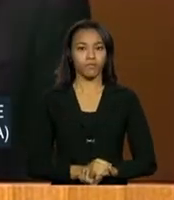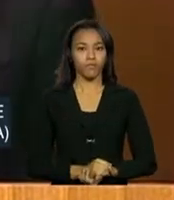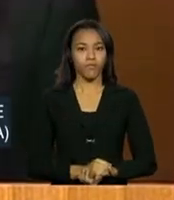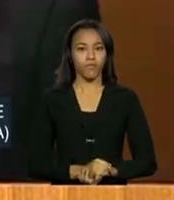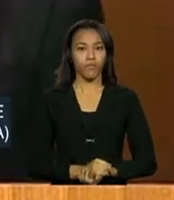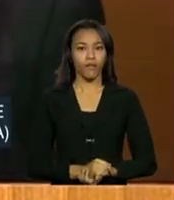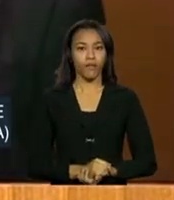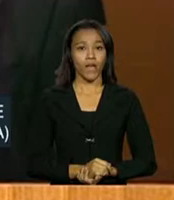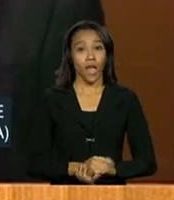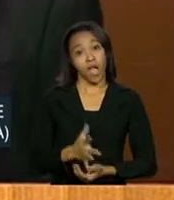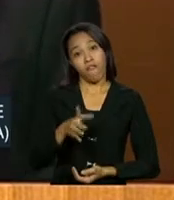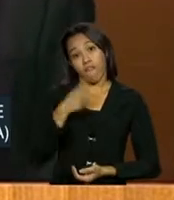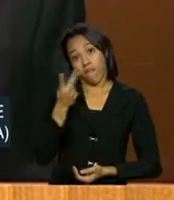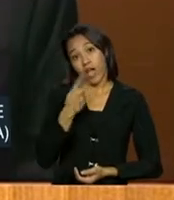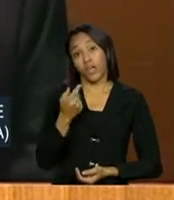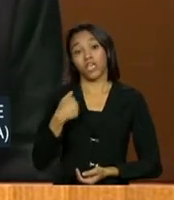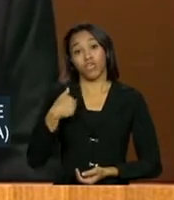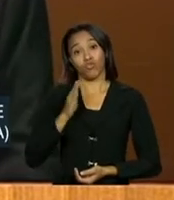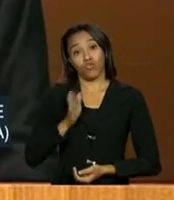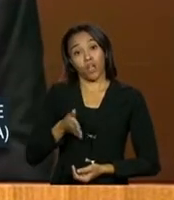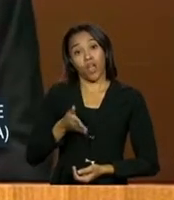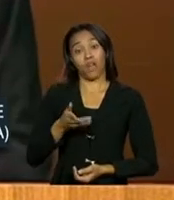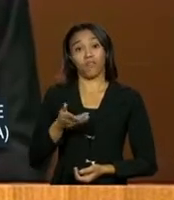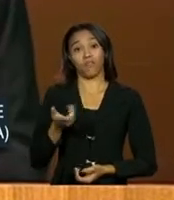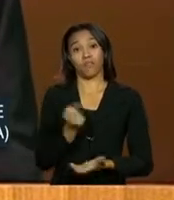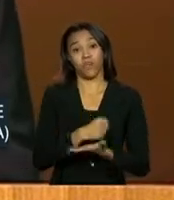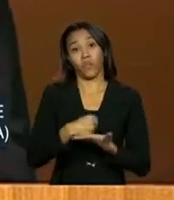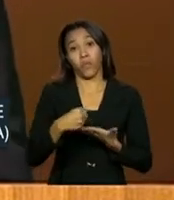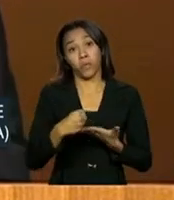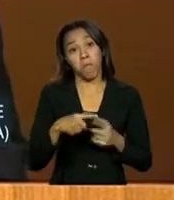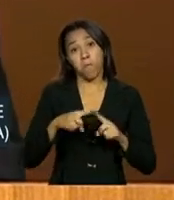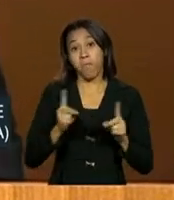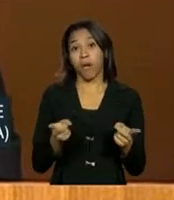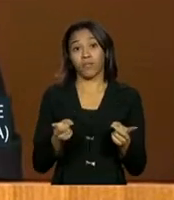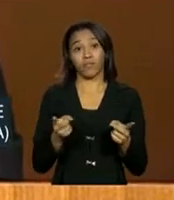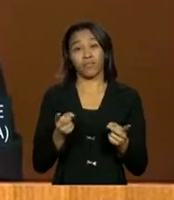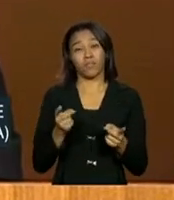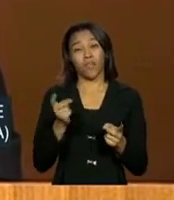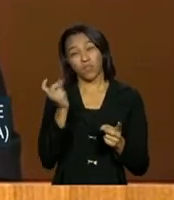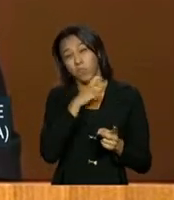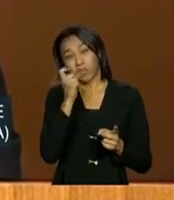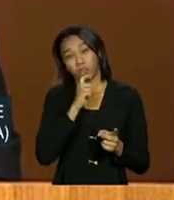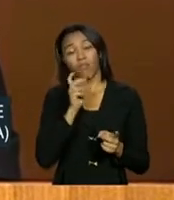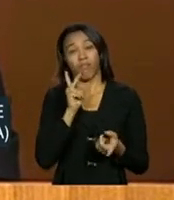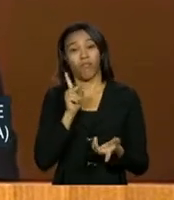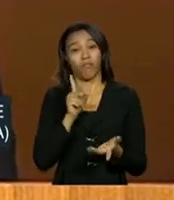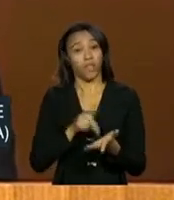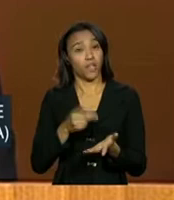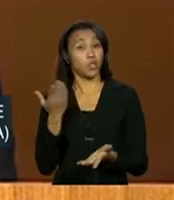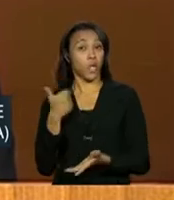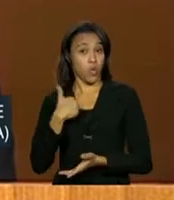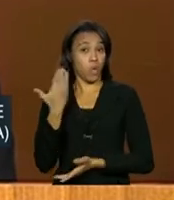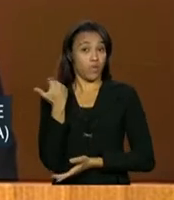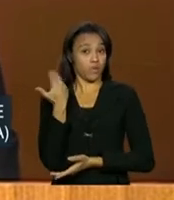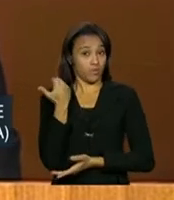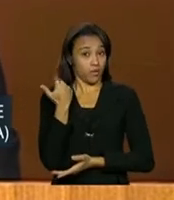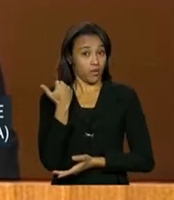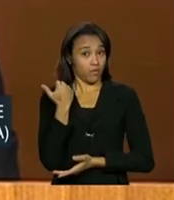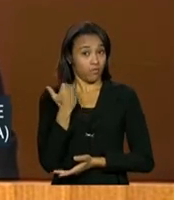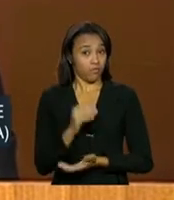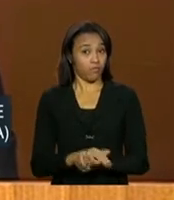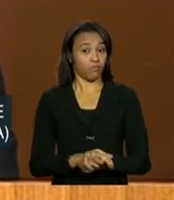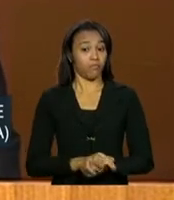Dizem que eu sou, que fui, e não deixa de ser mentira, no passado,